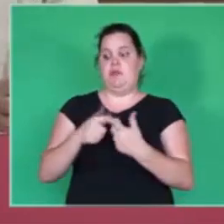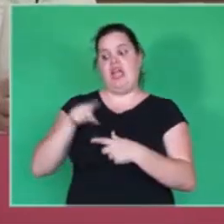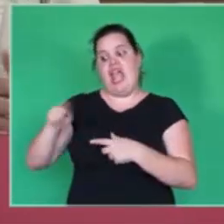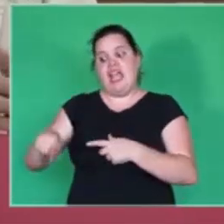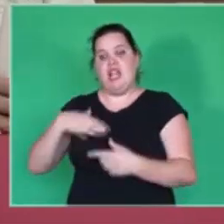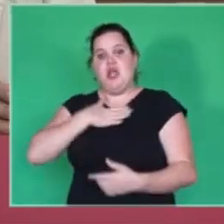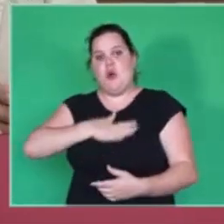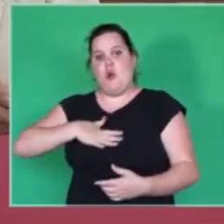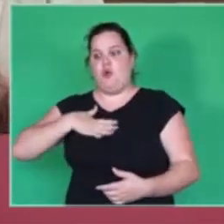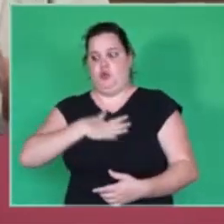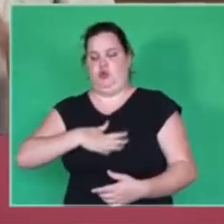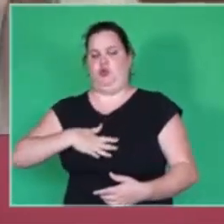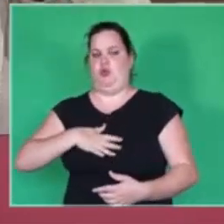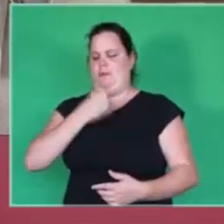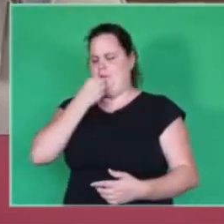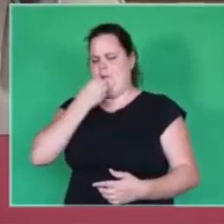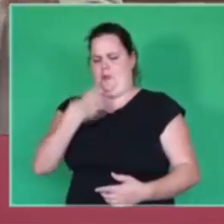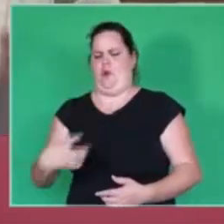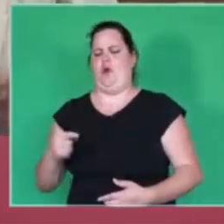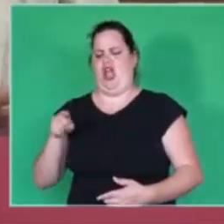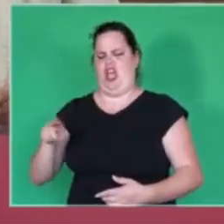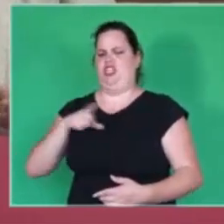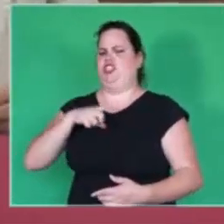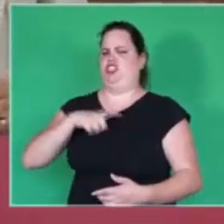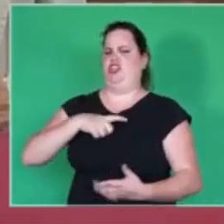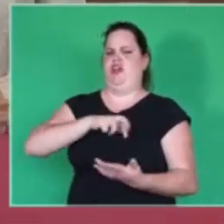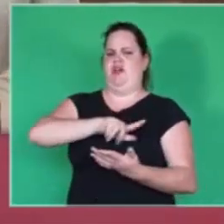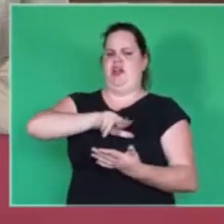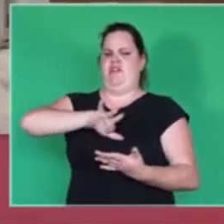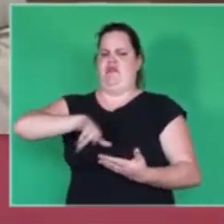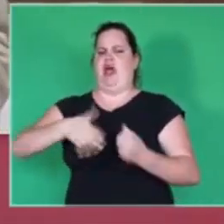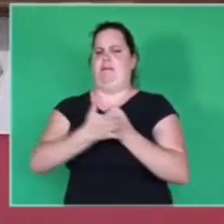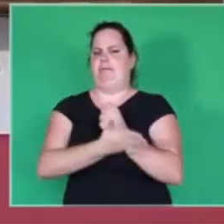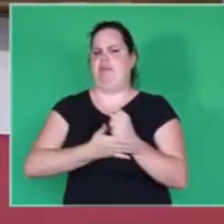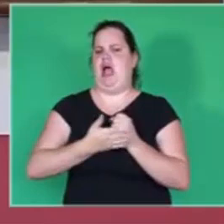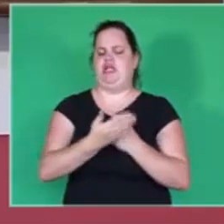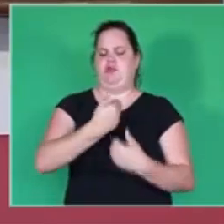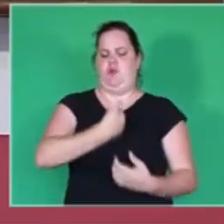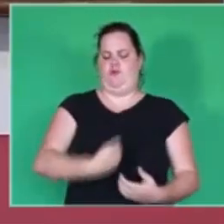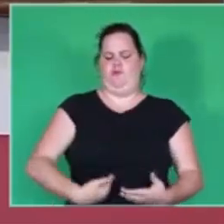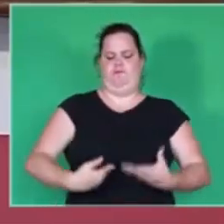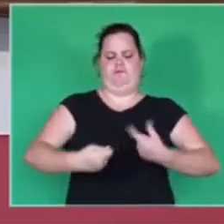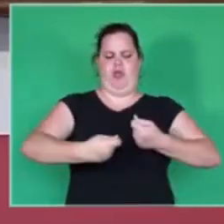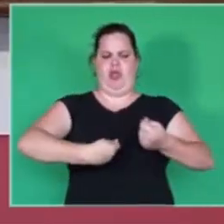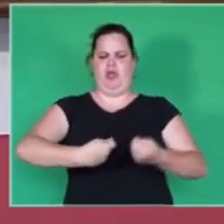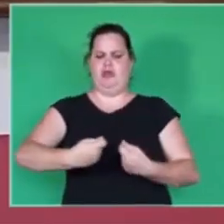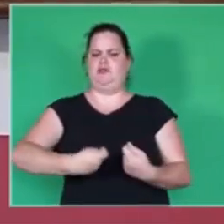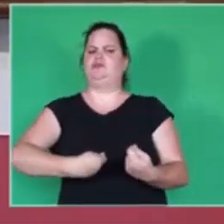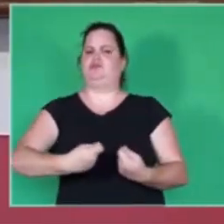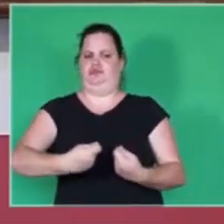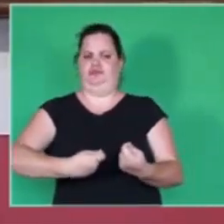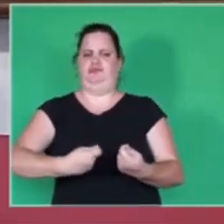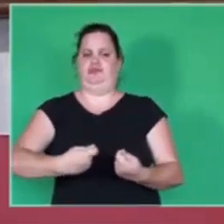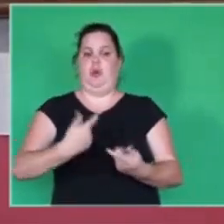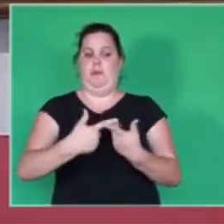ela, várias coisas que ela estava firmada no governo que ela tinha, porque